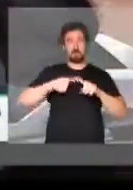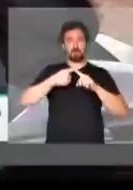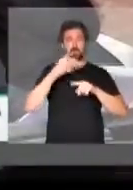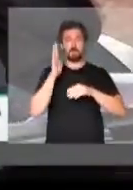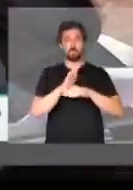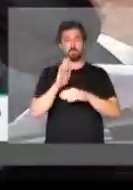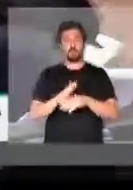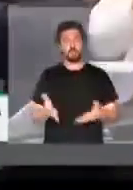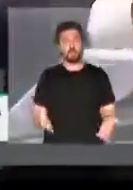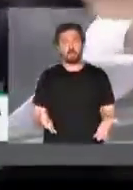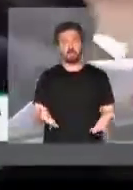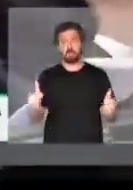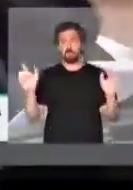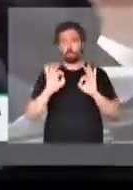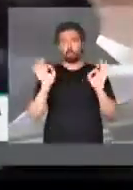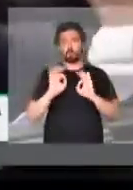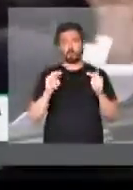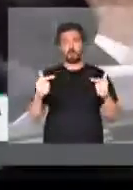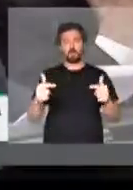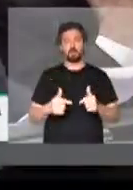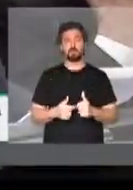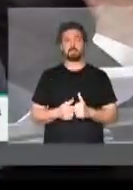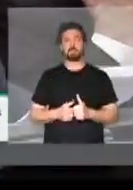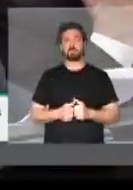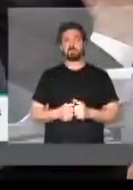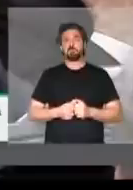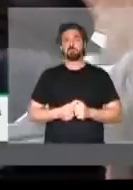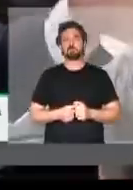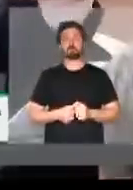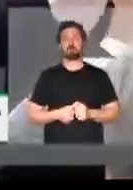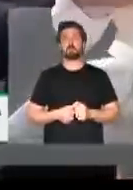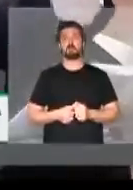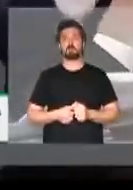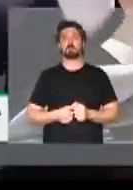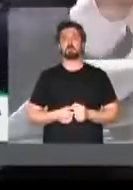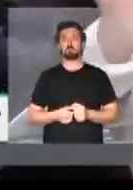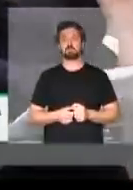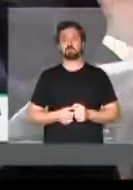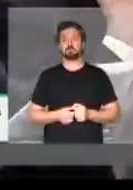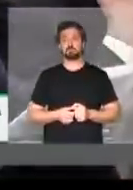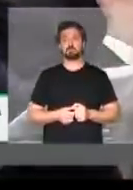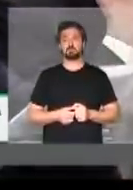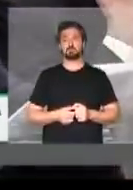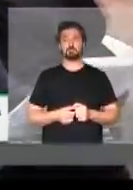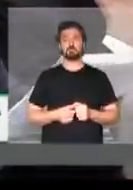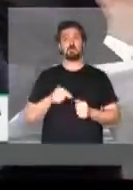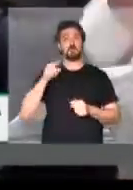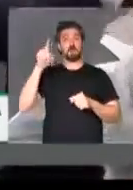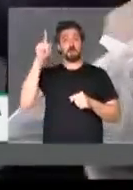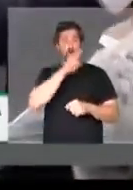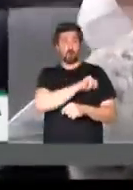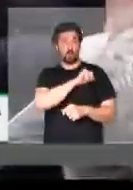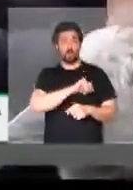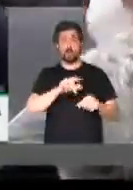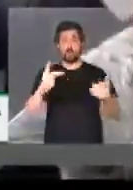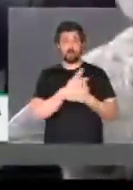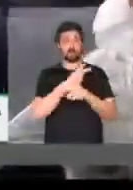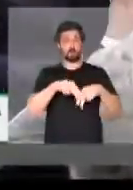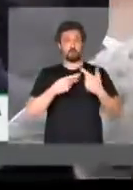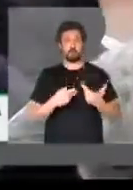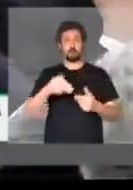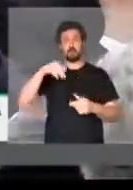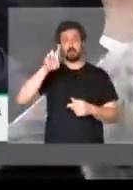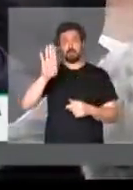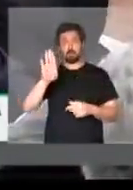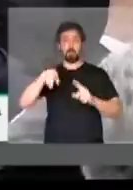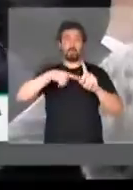deputada Maria do Rosário. Não há nenhuma contrapartida de geração de emprego. Isenção fiscal, foi isso que faliu o Rio de Janeiro. Além da quadrilha do PMDB,